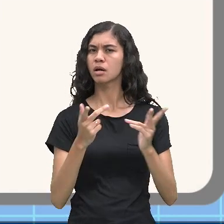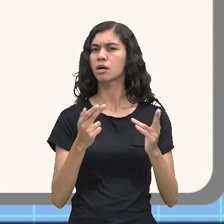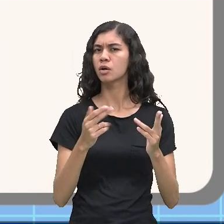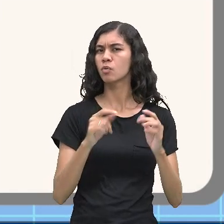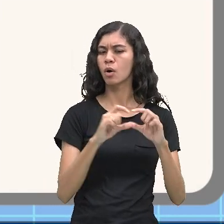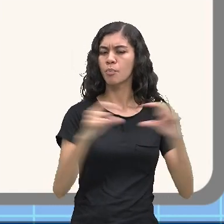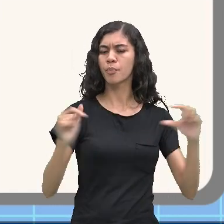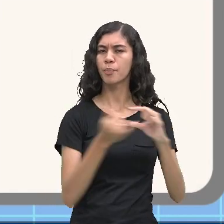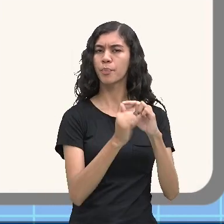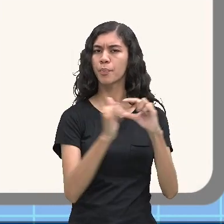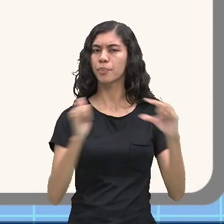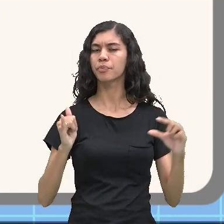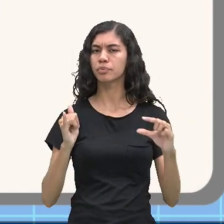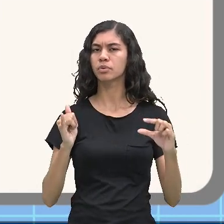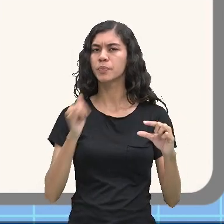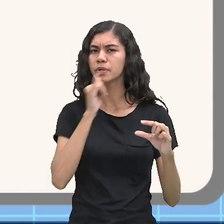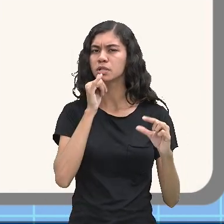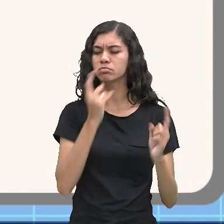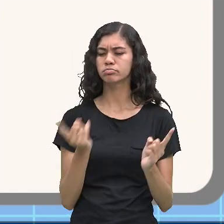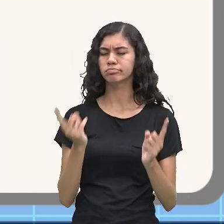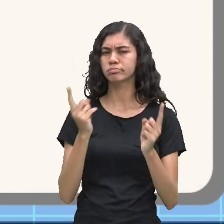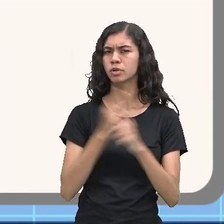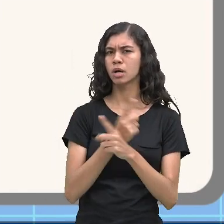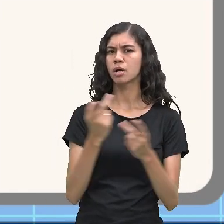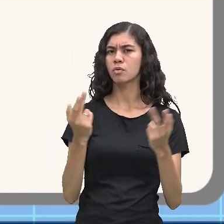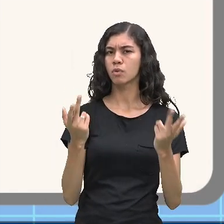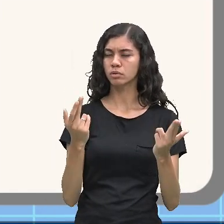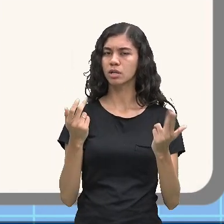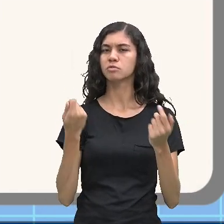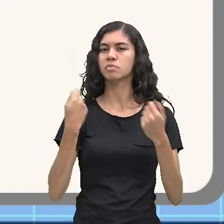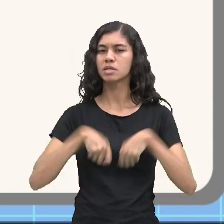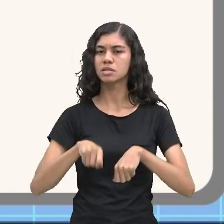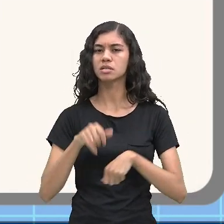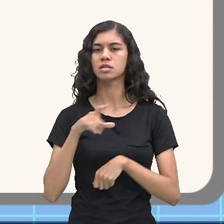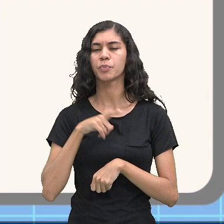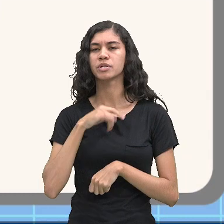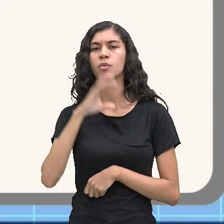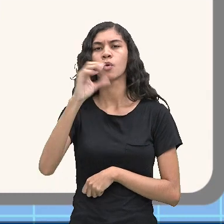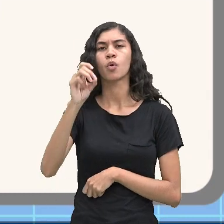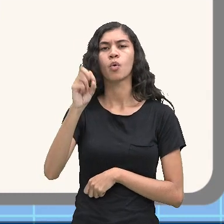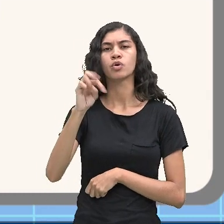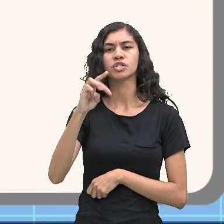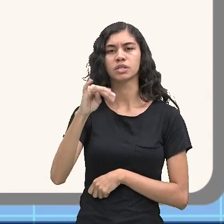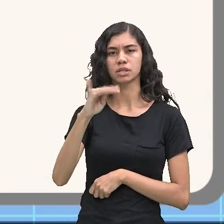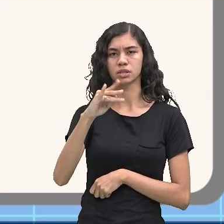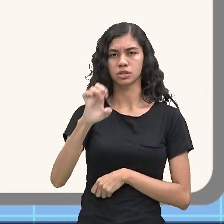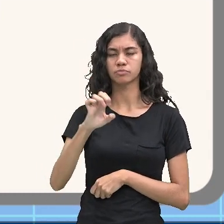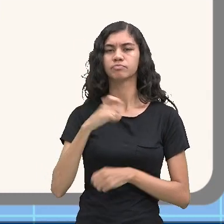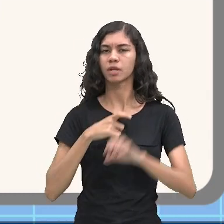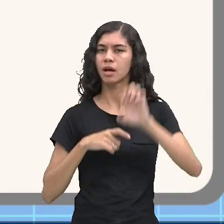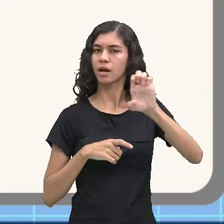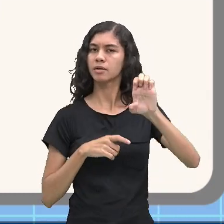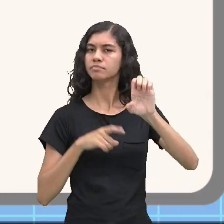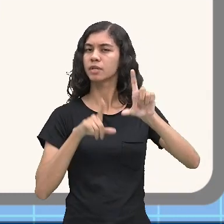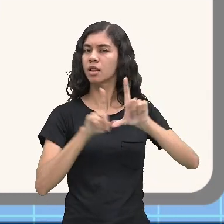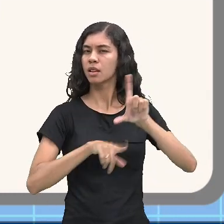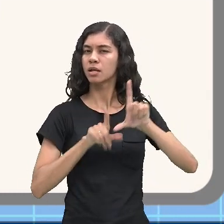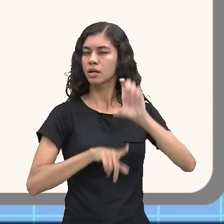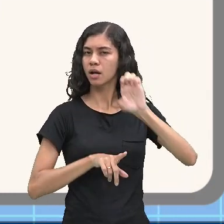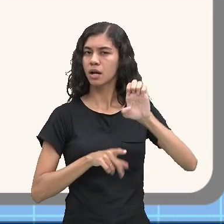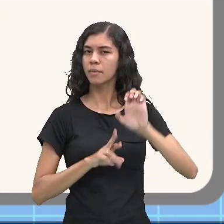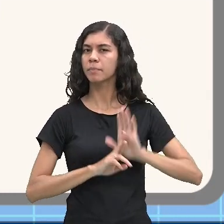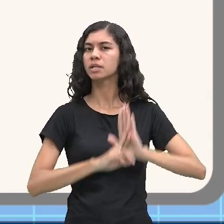uma proporcionalidade numa igualdade, é preciso uma constante, tá certo? E aqui apareceu essa letra E. Essa letra E nós vamos chamar